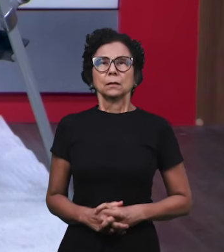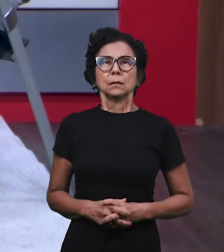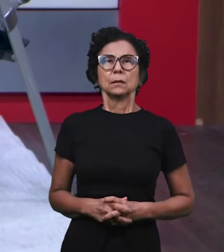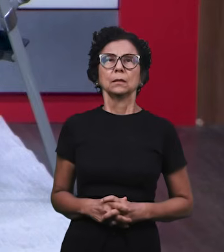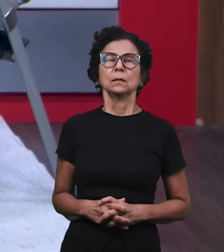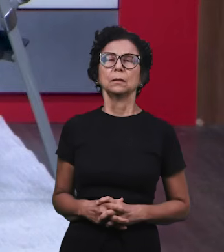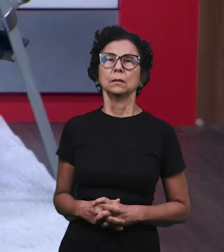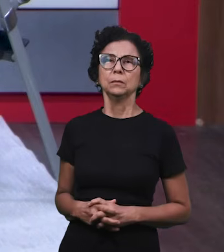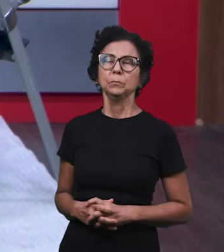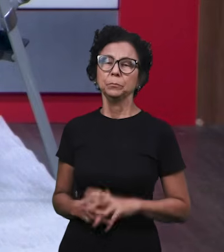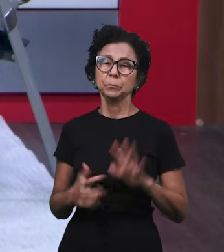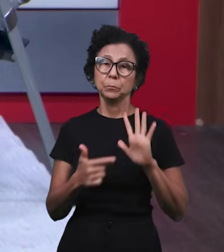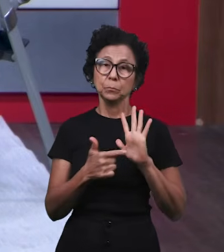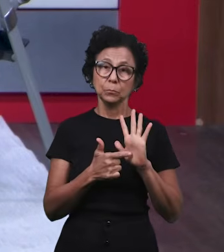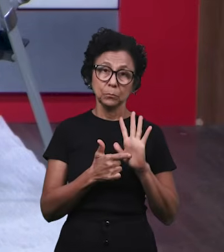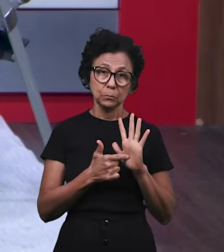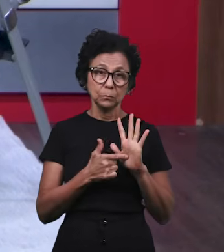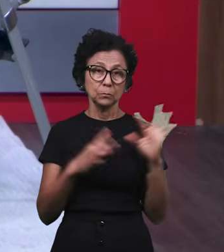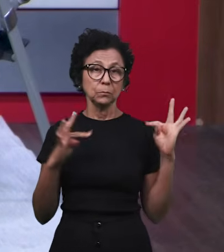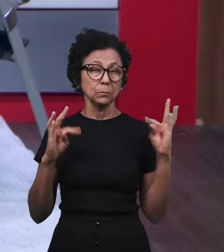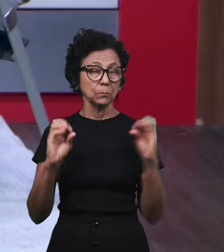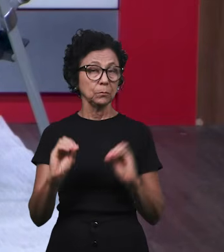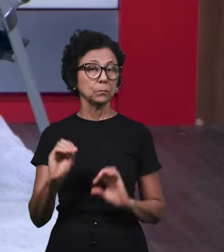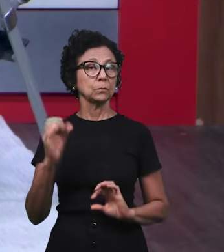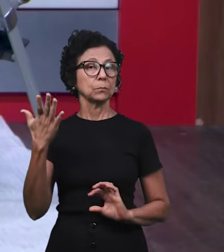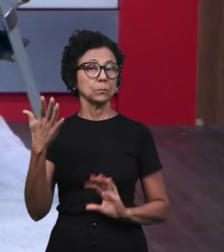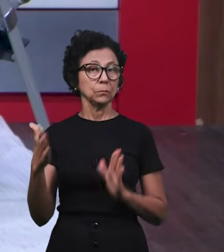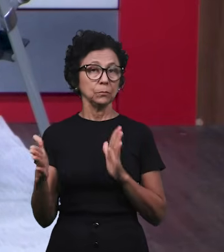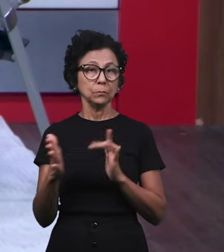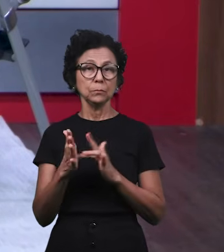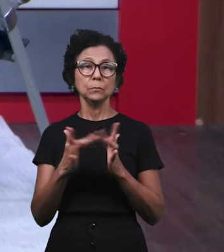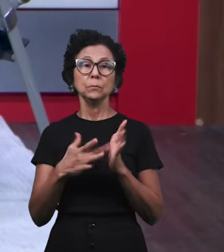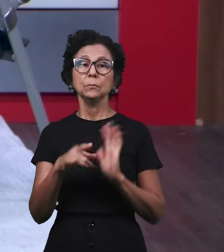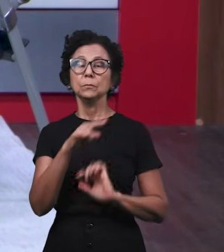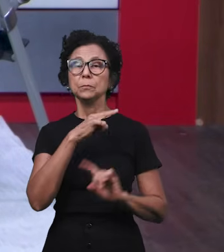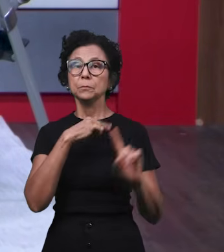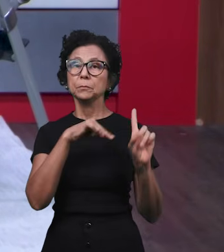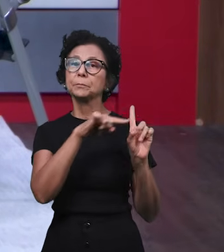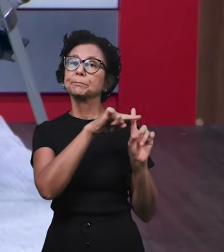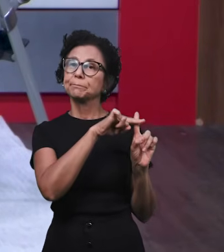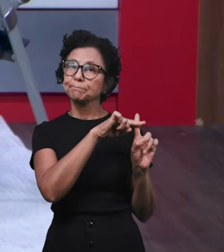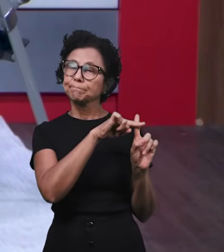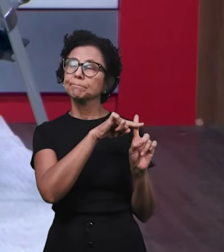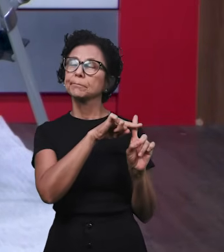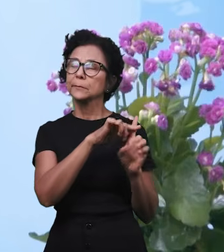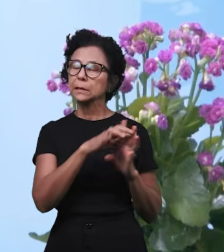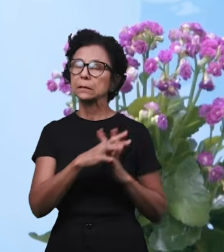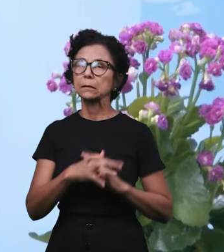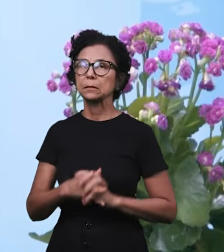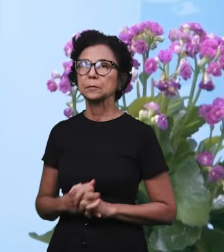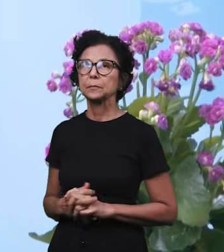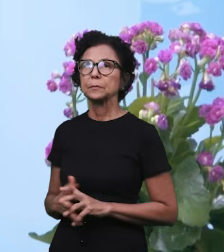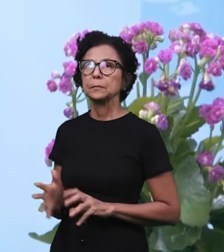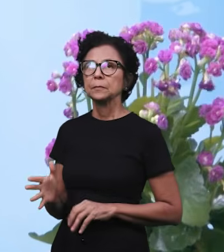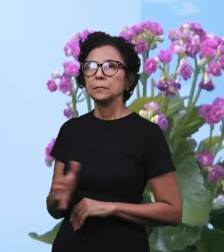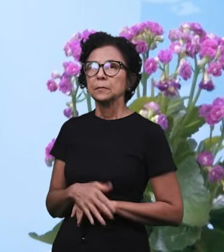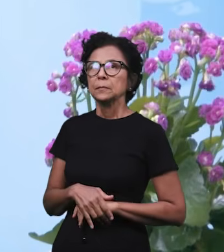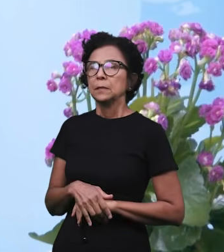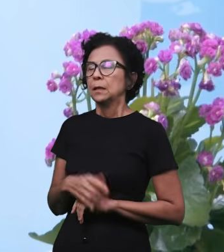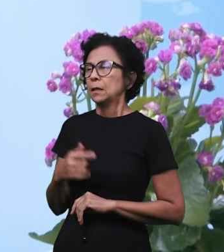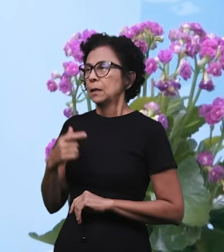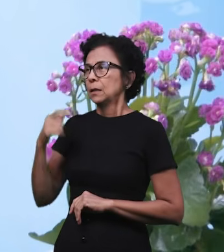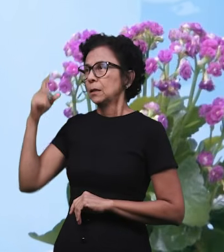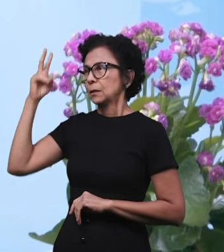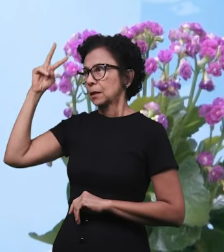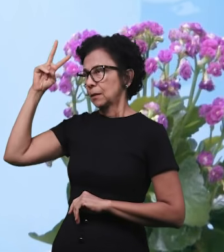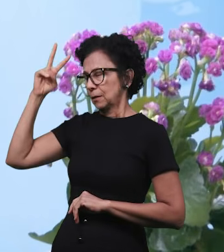cenário do que aconteceu no Calvário, todo o processo da crucificação. Isso. E Priscila, uma coisa que eu estava lembrando aqui, a